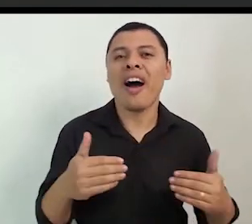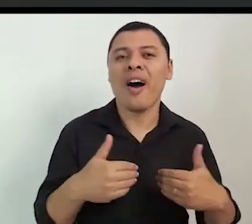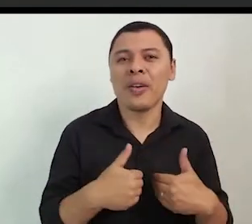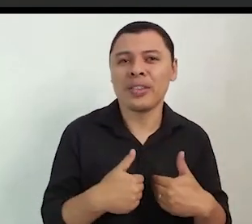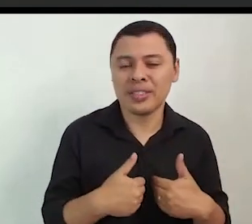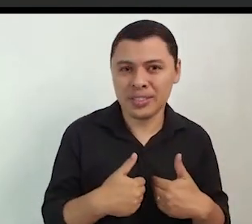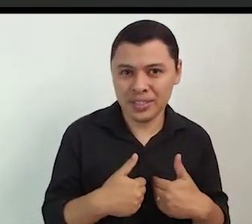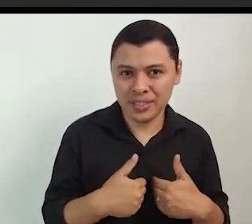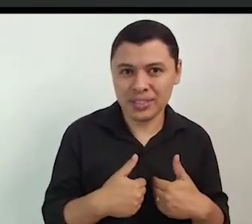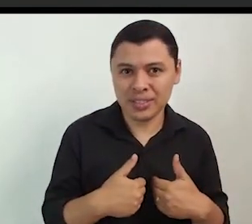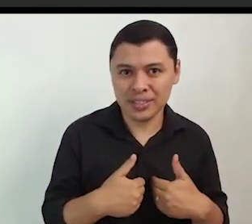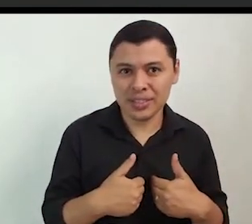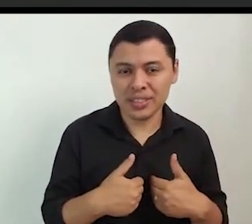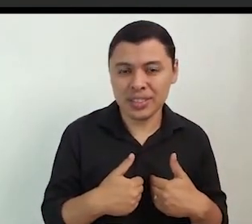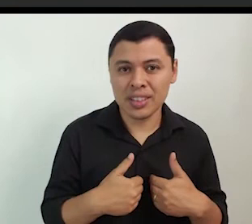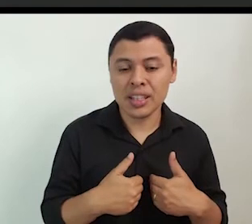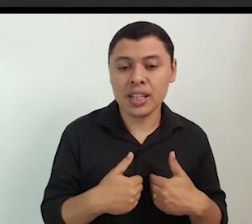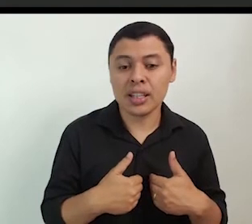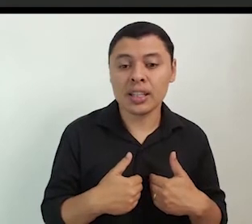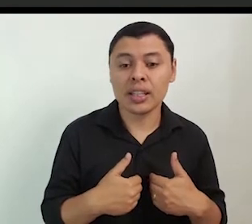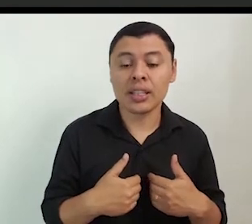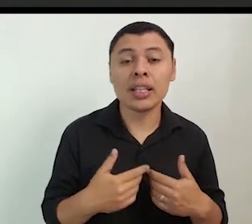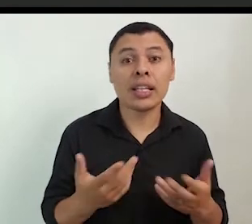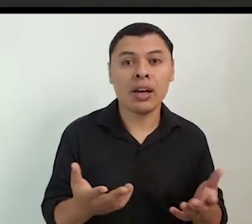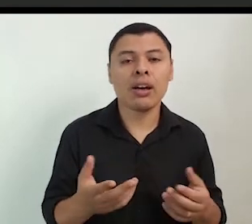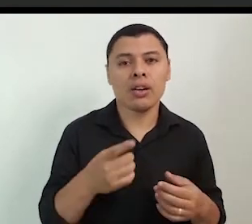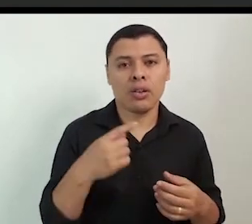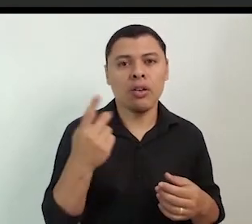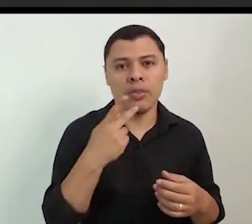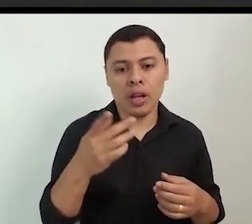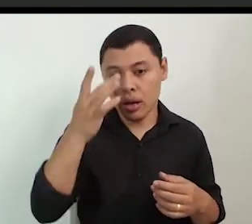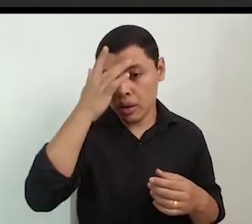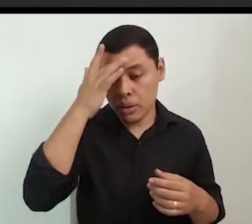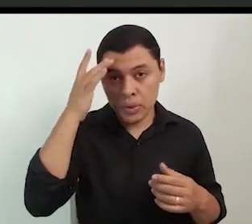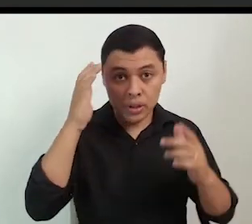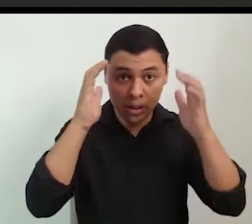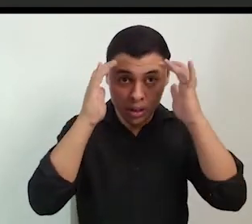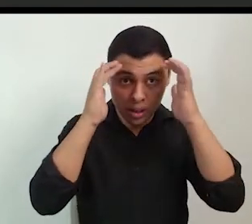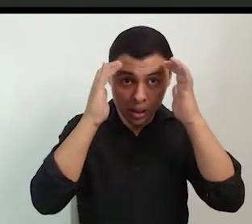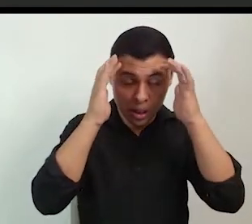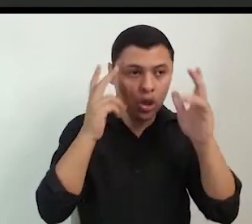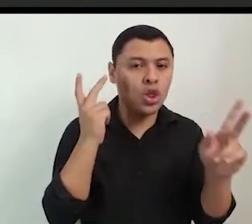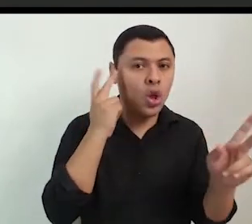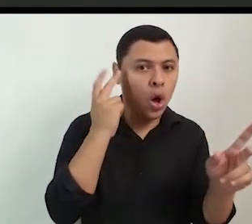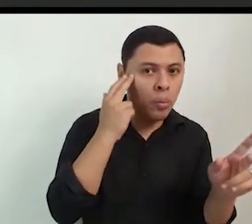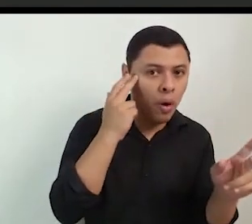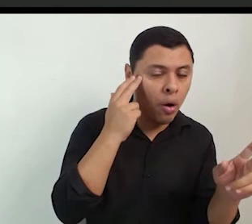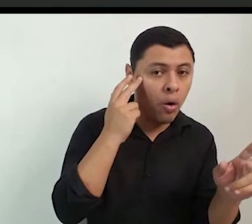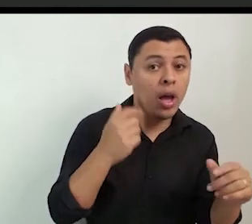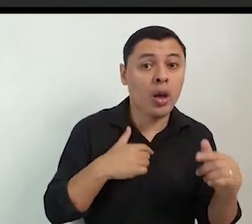funcionamento neurotípico, né? Então, que é como a gente chama as pessoas que não têm autismo. No meu caso,